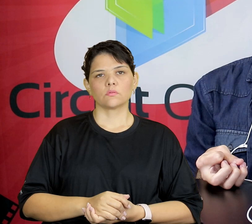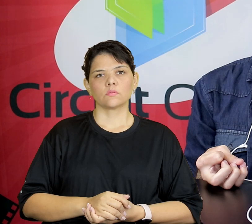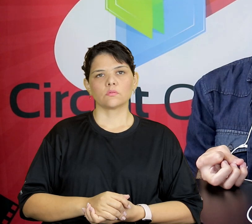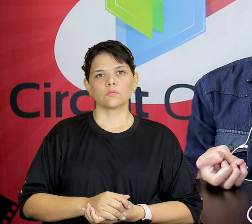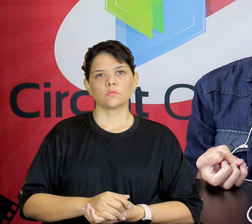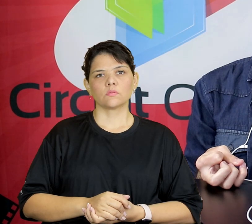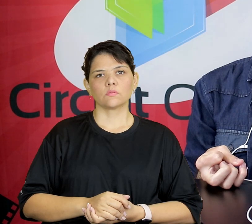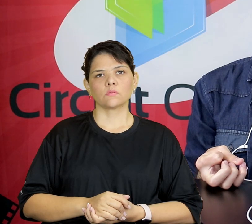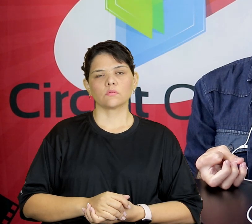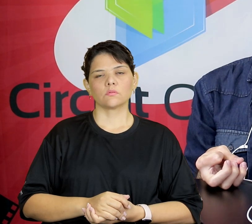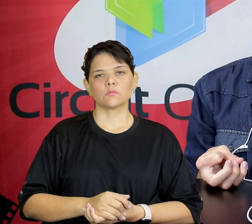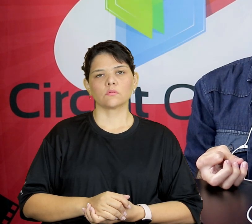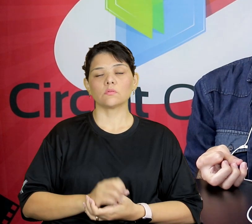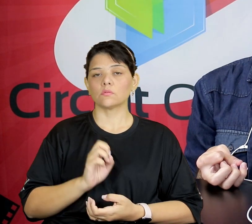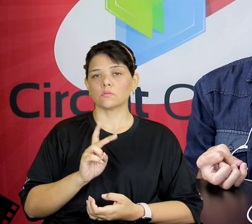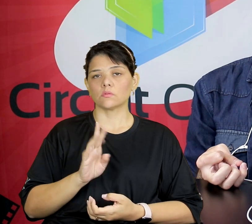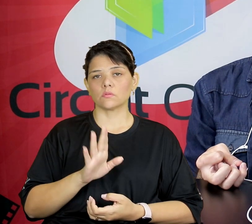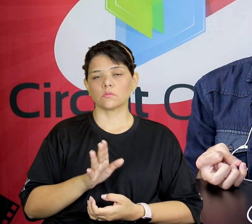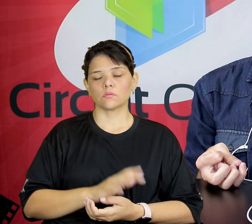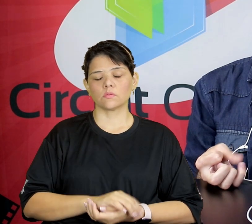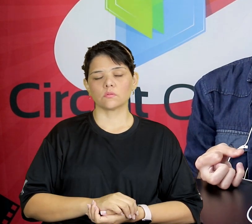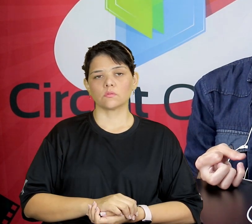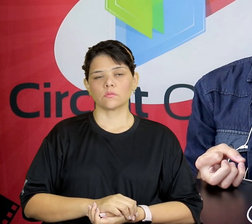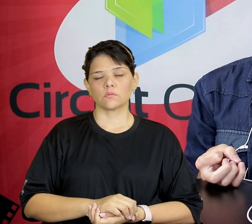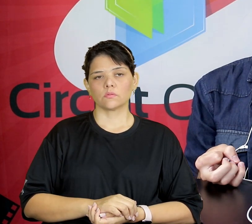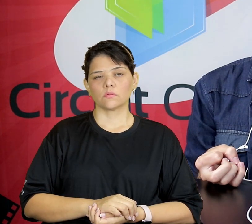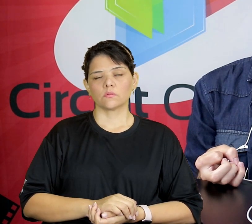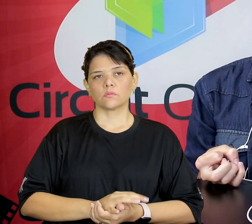A secretaria está mandando já.